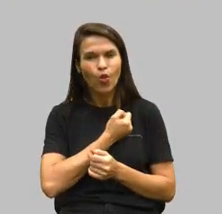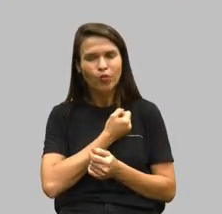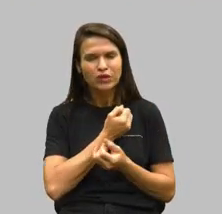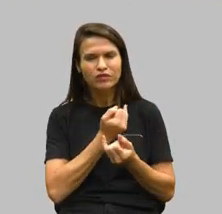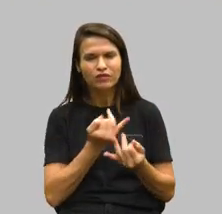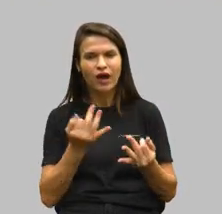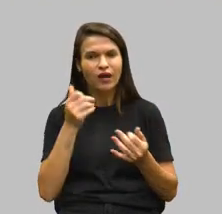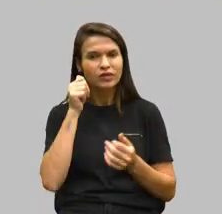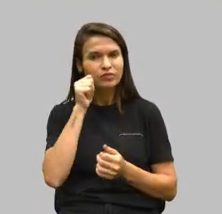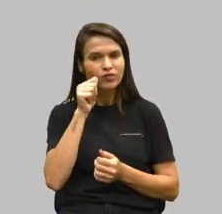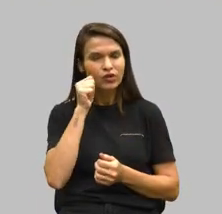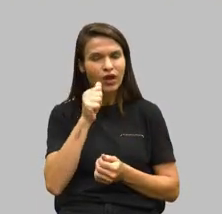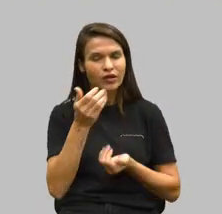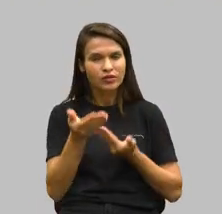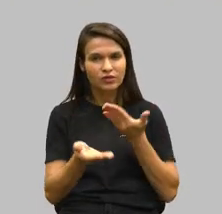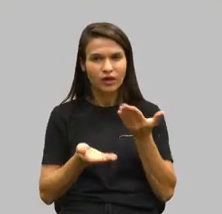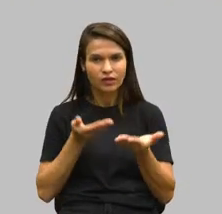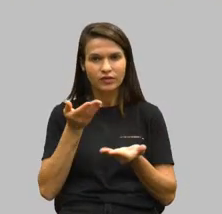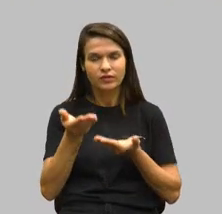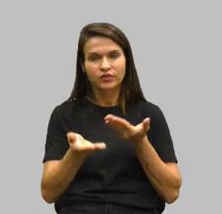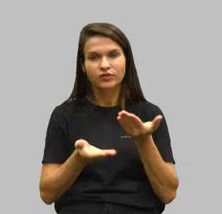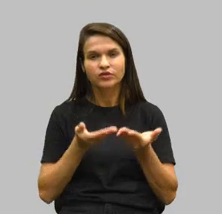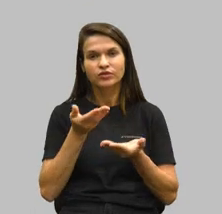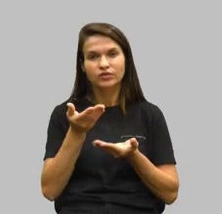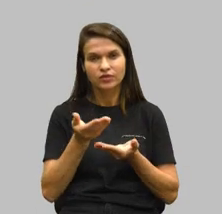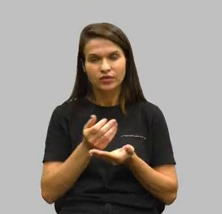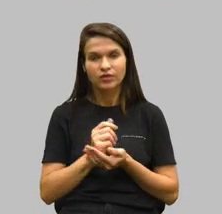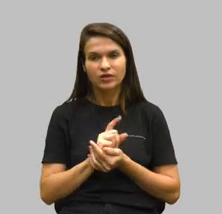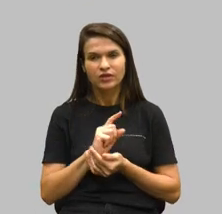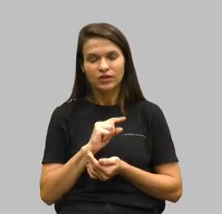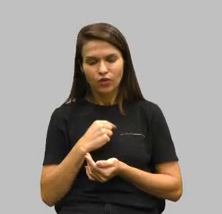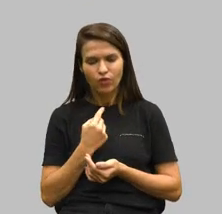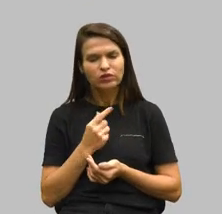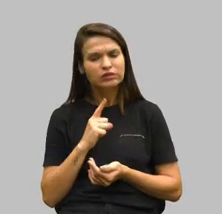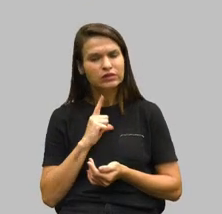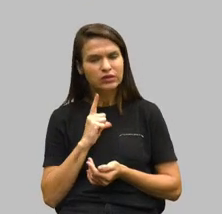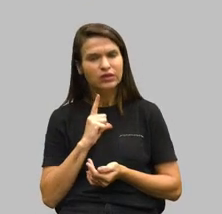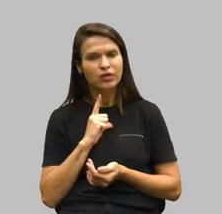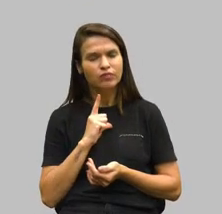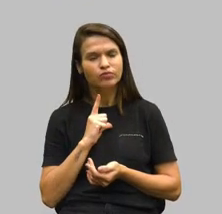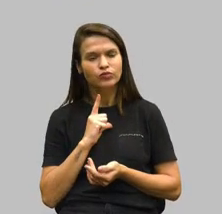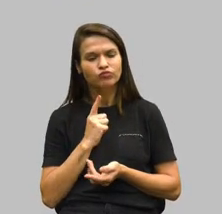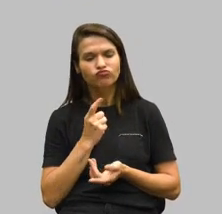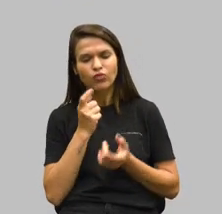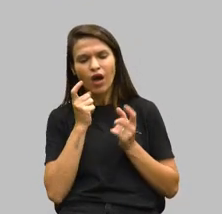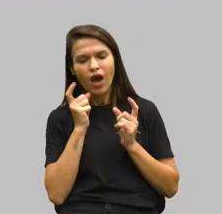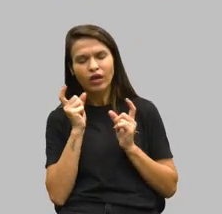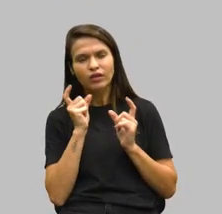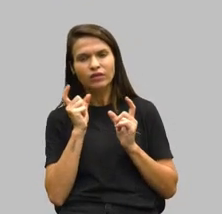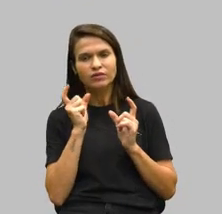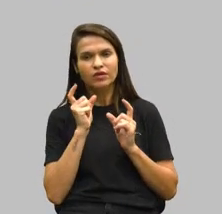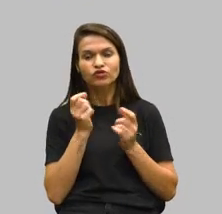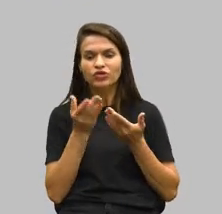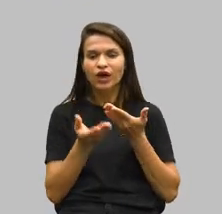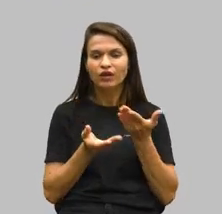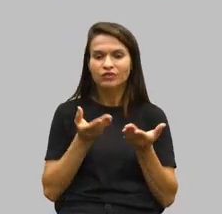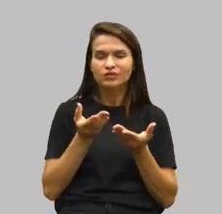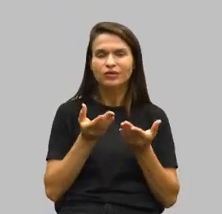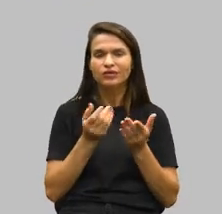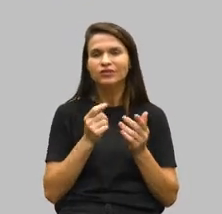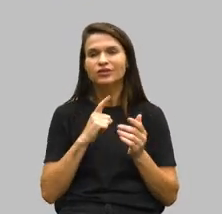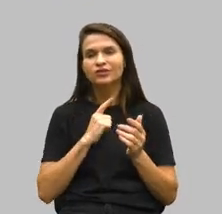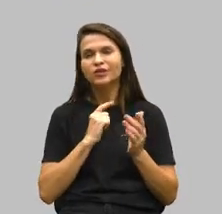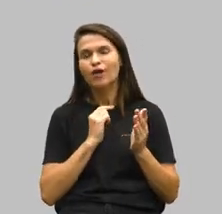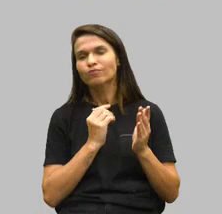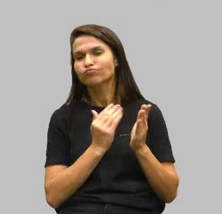atendidas eh E se a gente tá tendo o cuidado de atender Aonde tá maior índice de